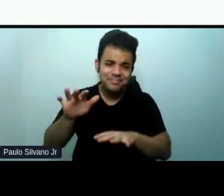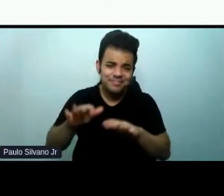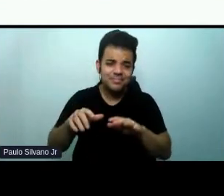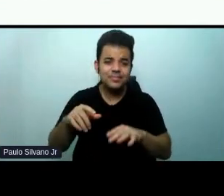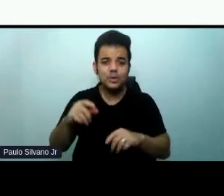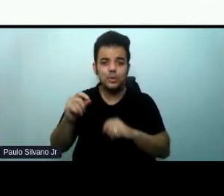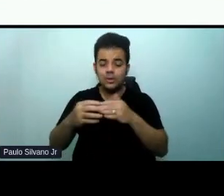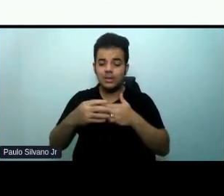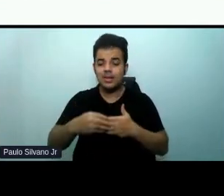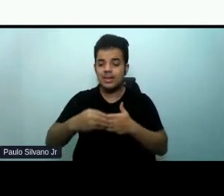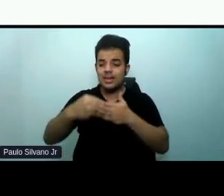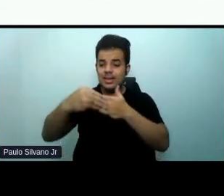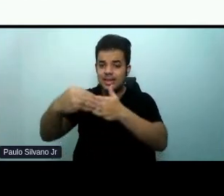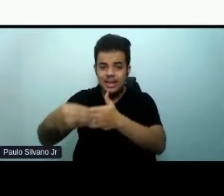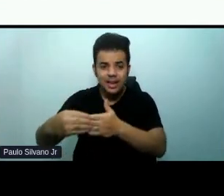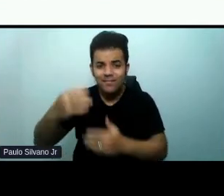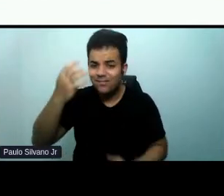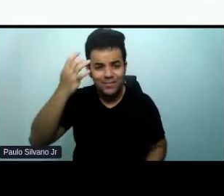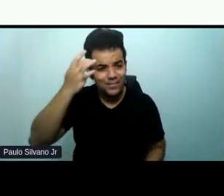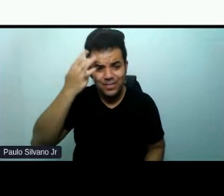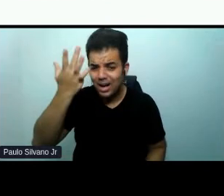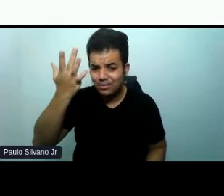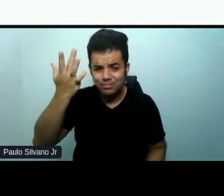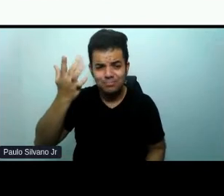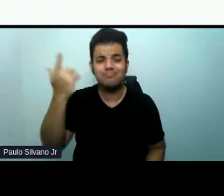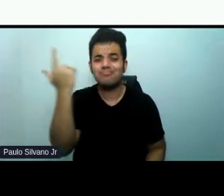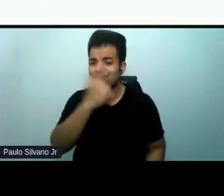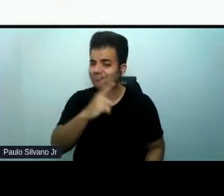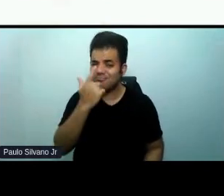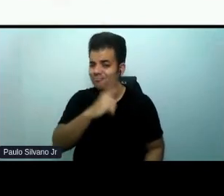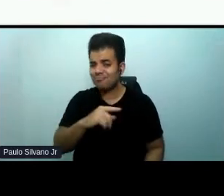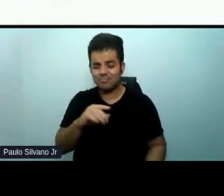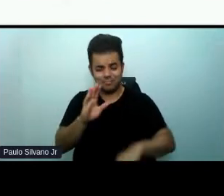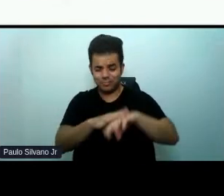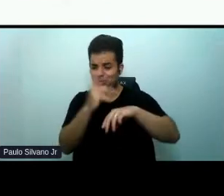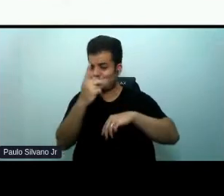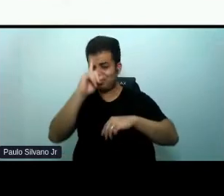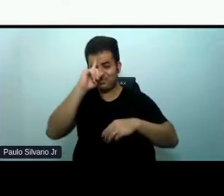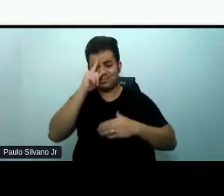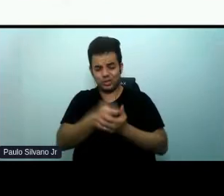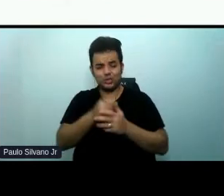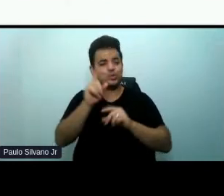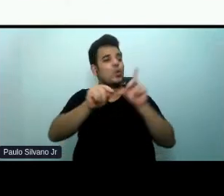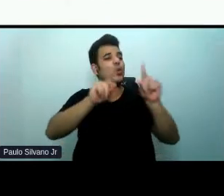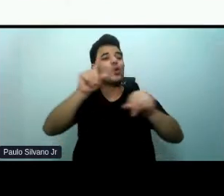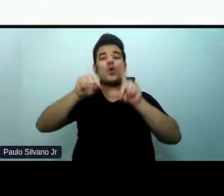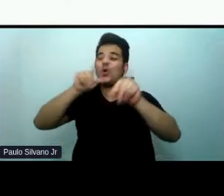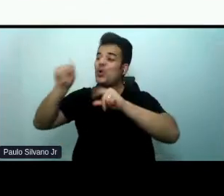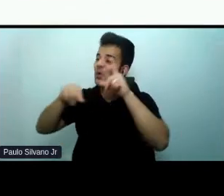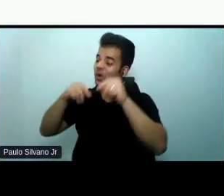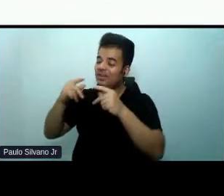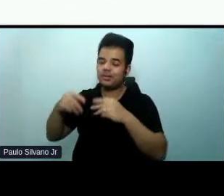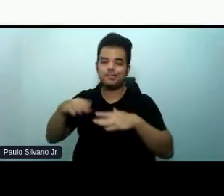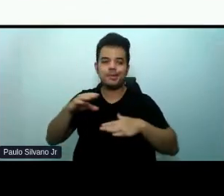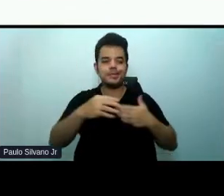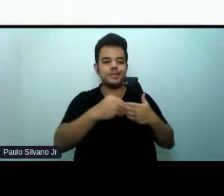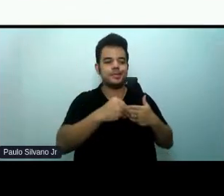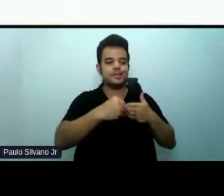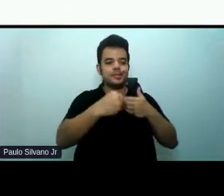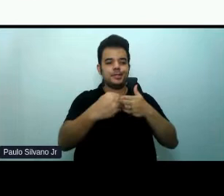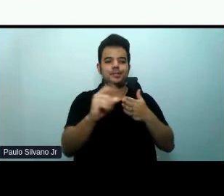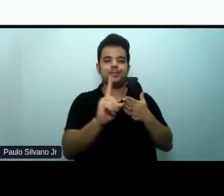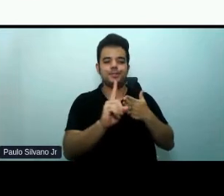com um guia multimídia você consegue ir somente naquilo que você quer. Com a visita guiada você tem